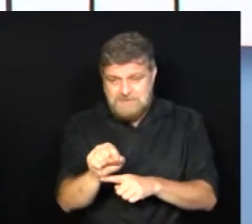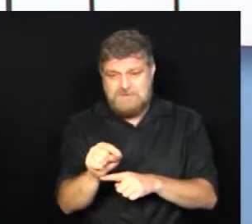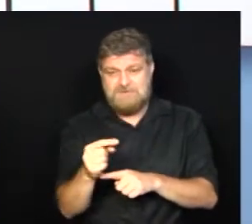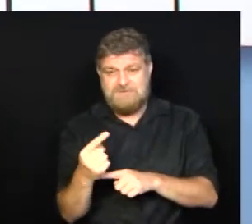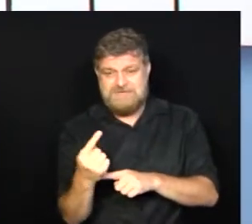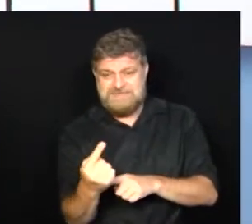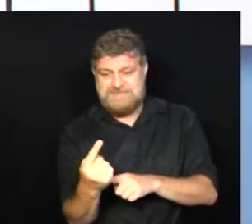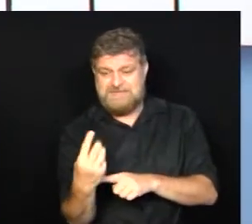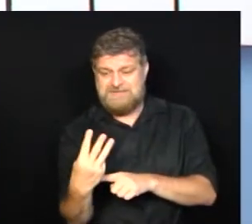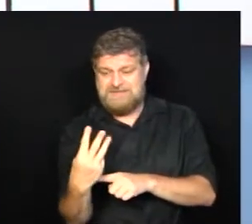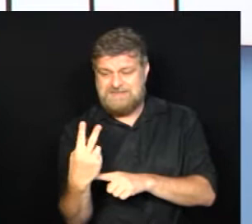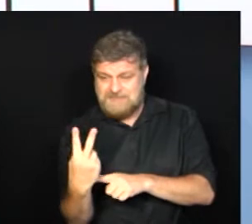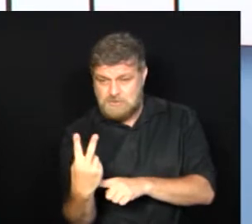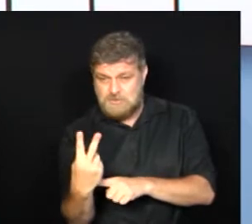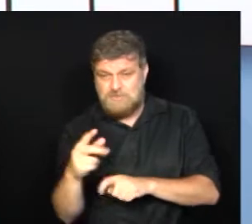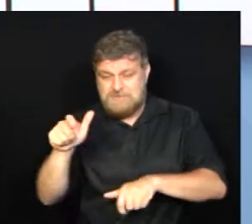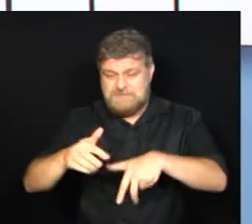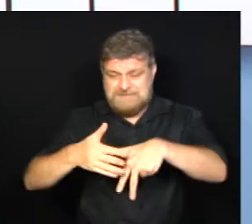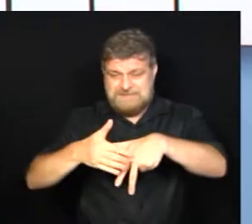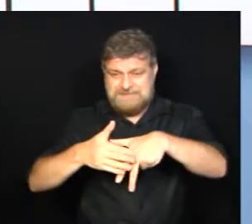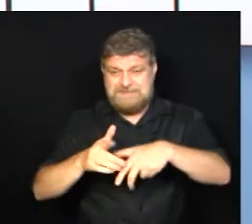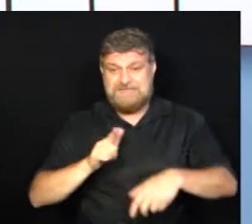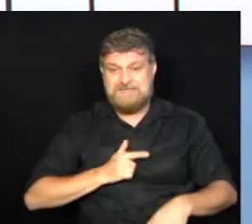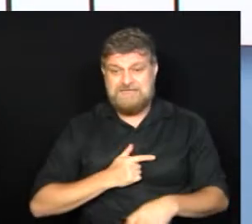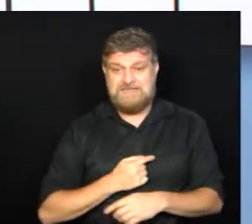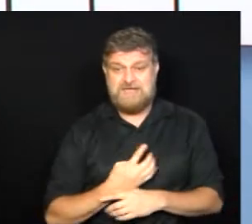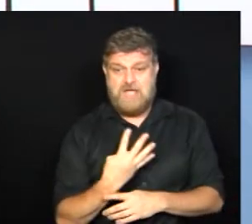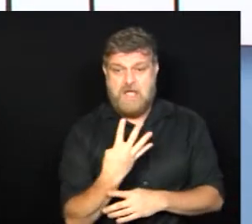1.546.132 casos da doença e são